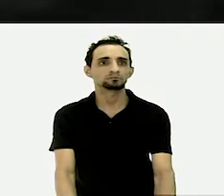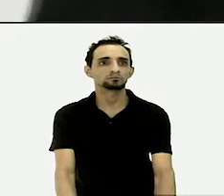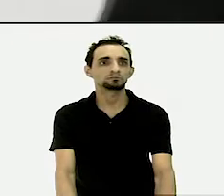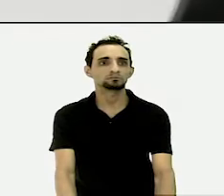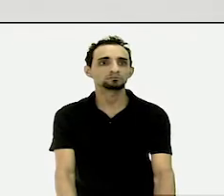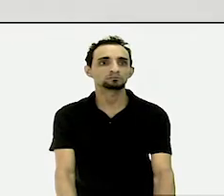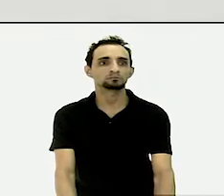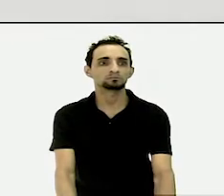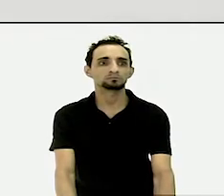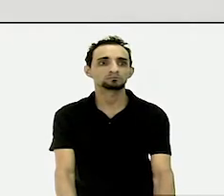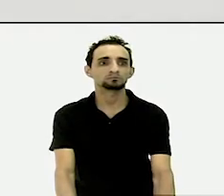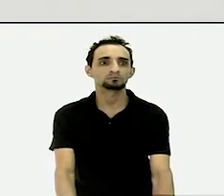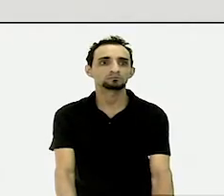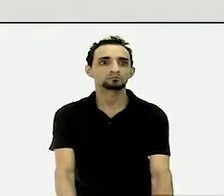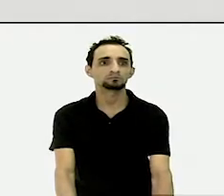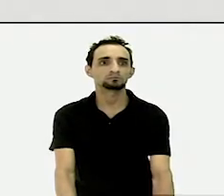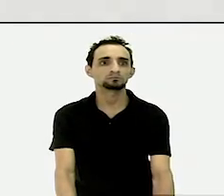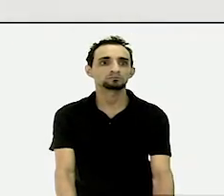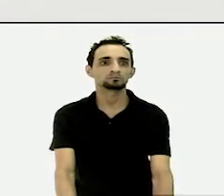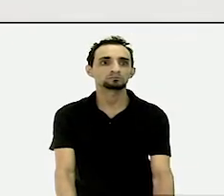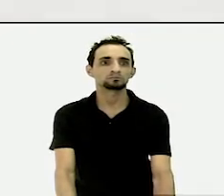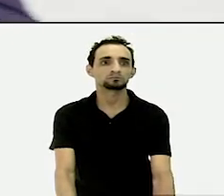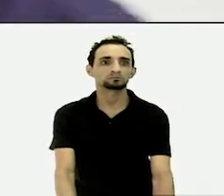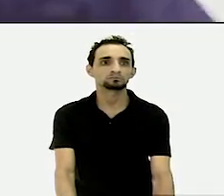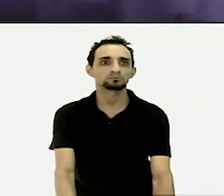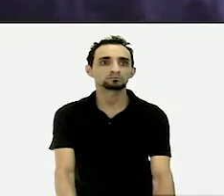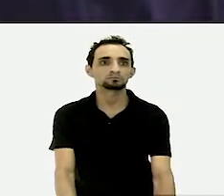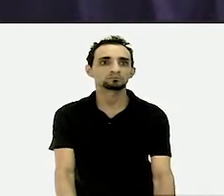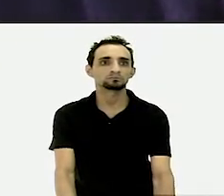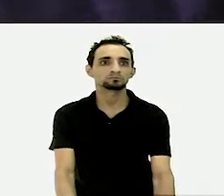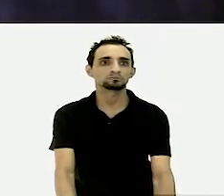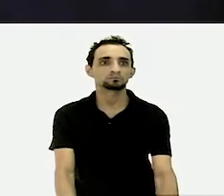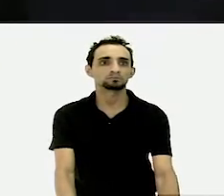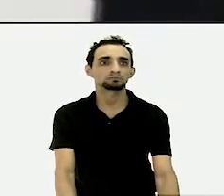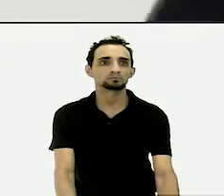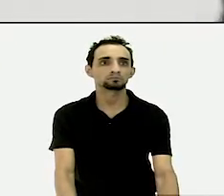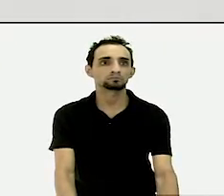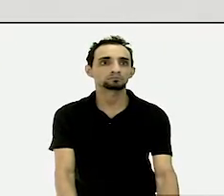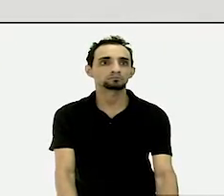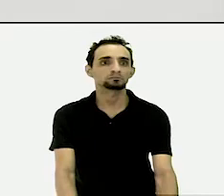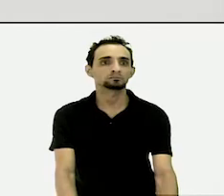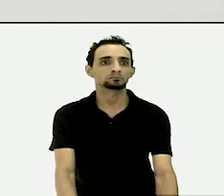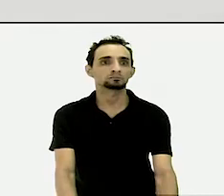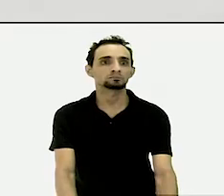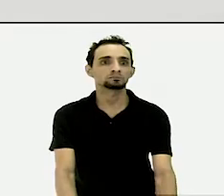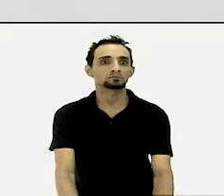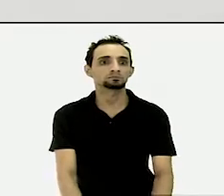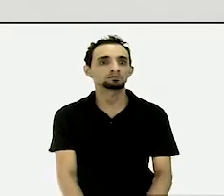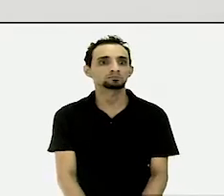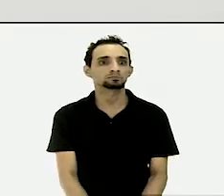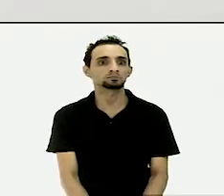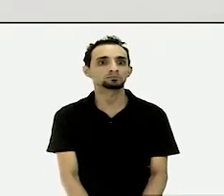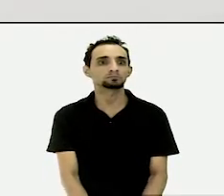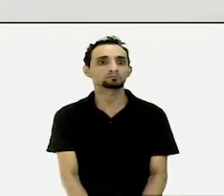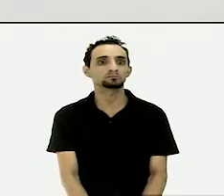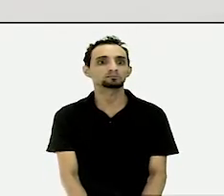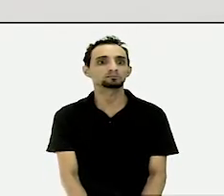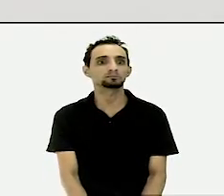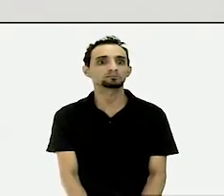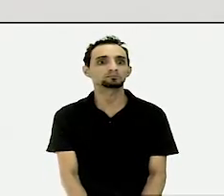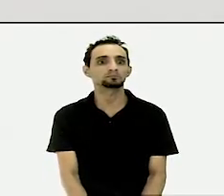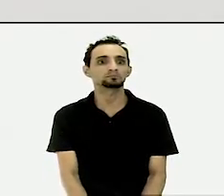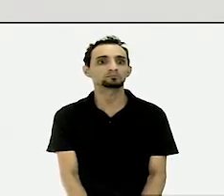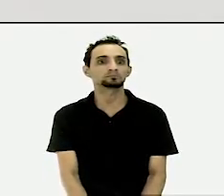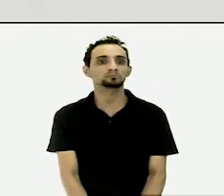sentimento, não só dos bombeiros, mas da família. Eu tenho, né, dois filhos e minha filha com 3 meses também se afogou, eu dando